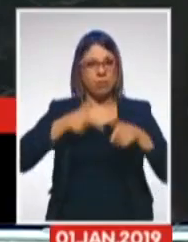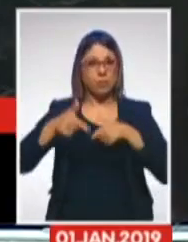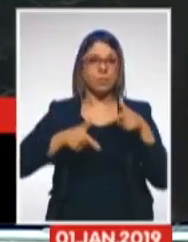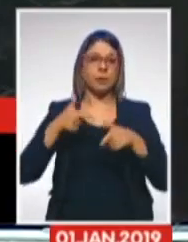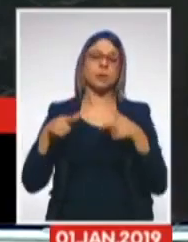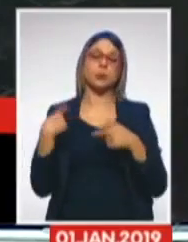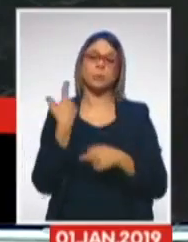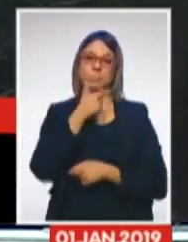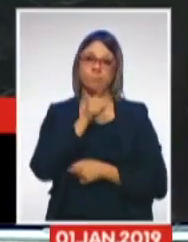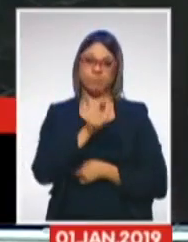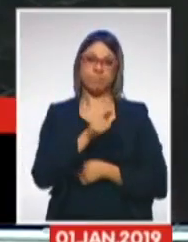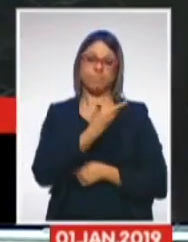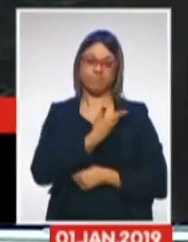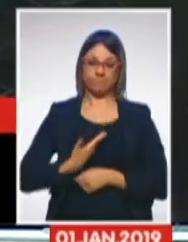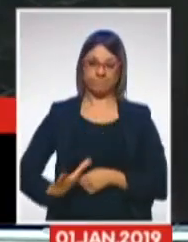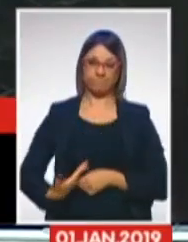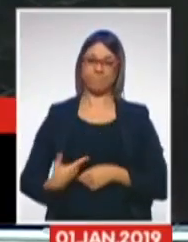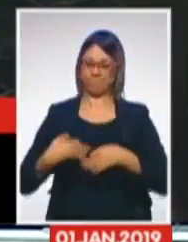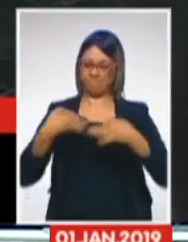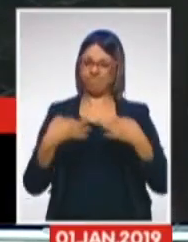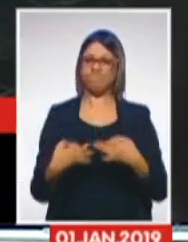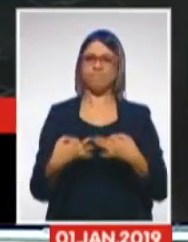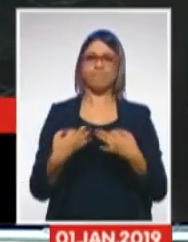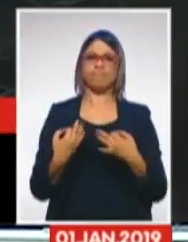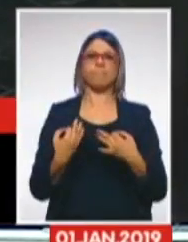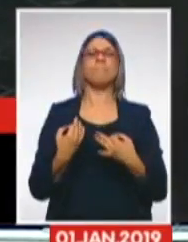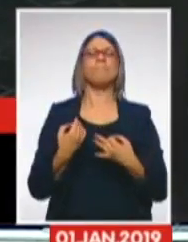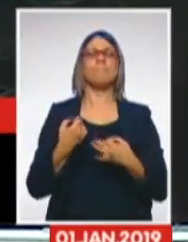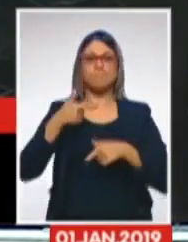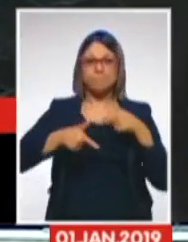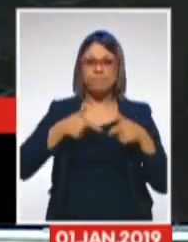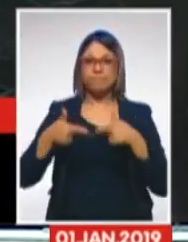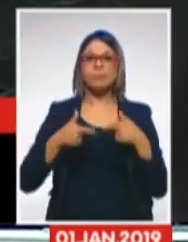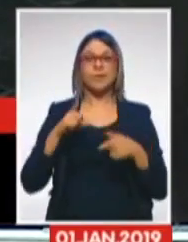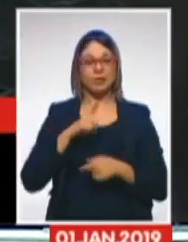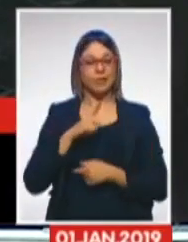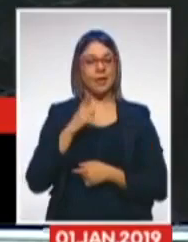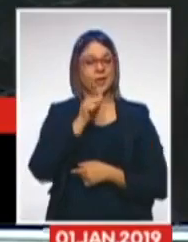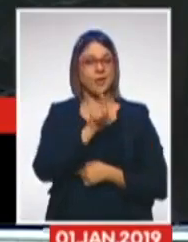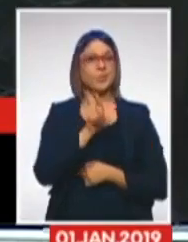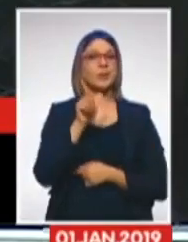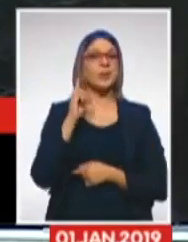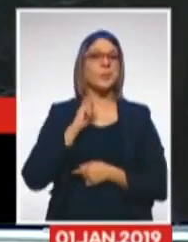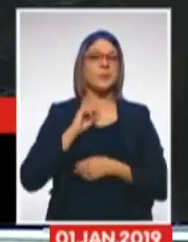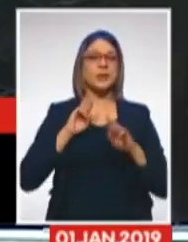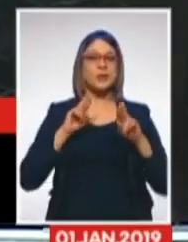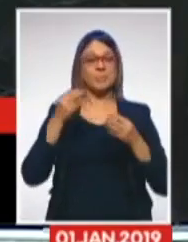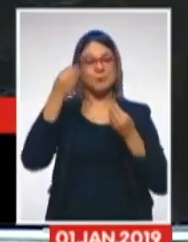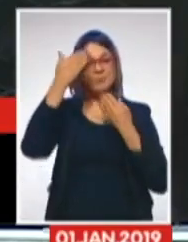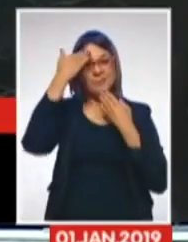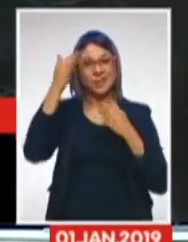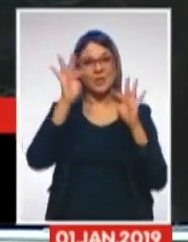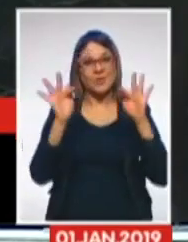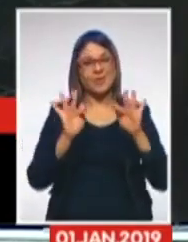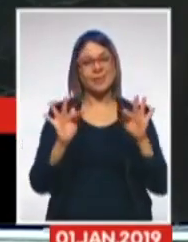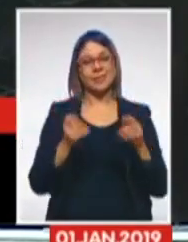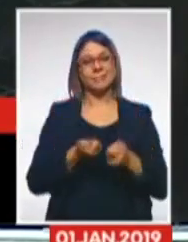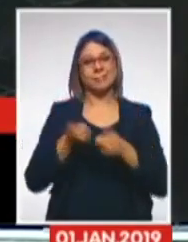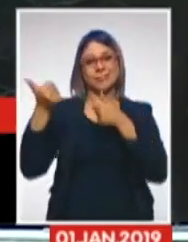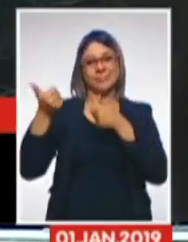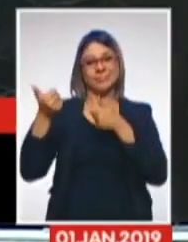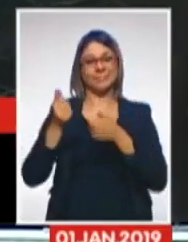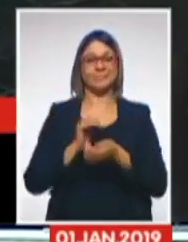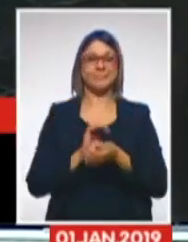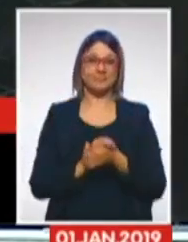governo eficiente e teremos uma Minas Gerais diferente. Muito obrigado e feliz Ano Novo.